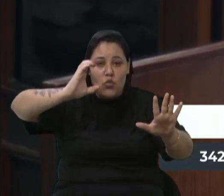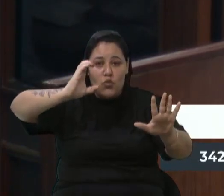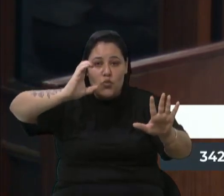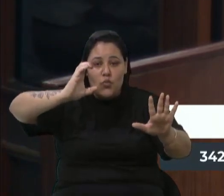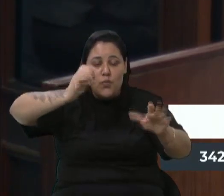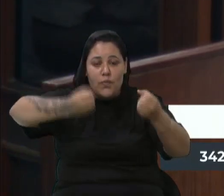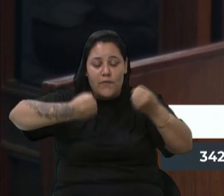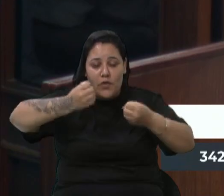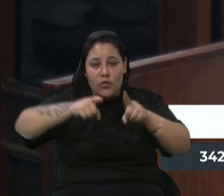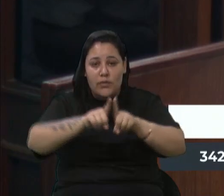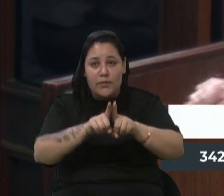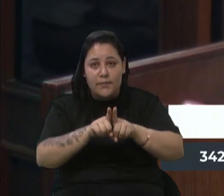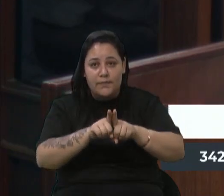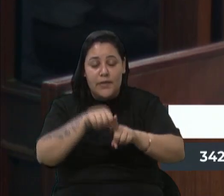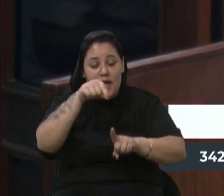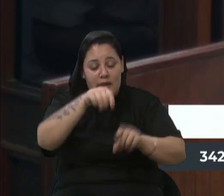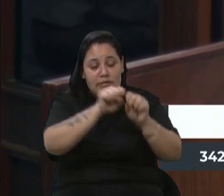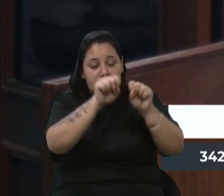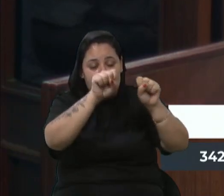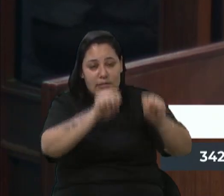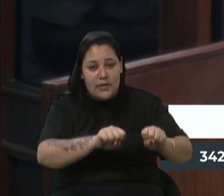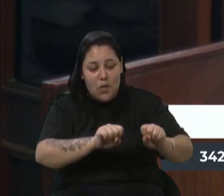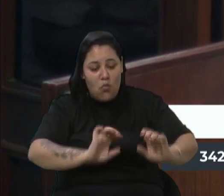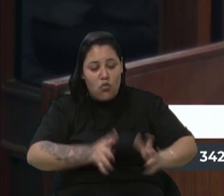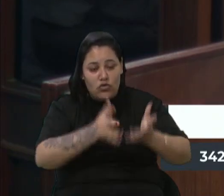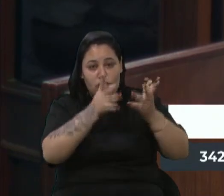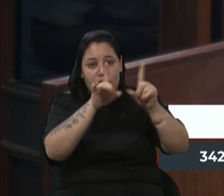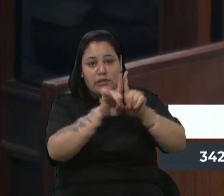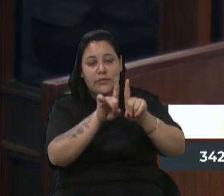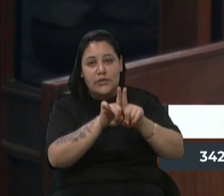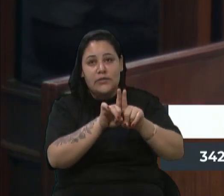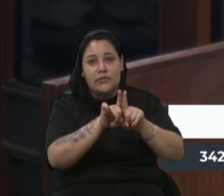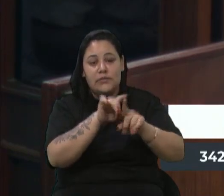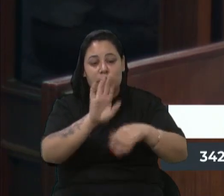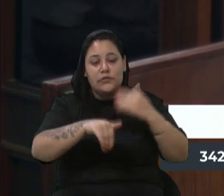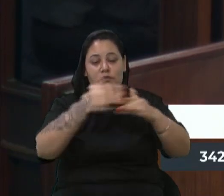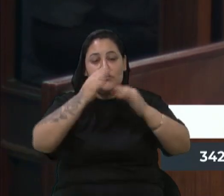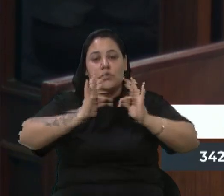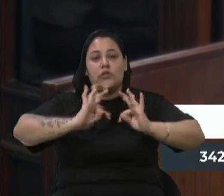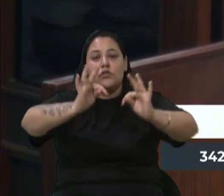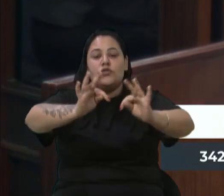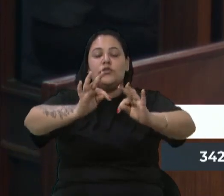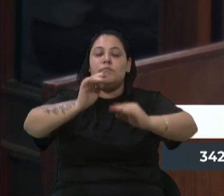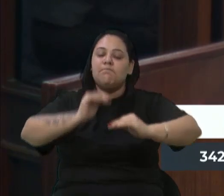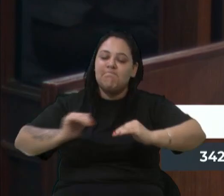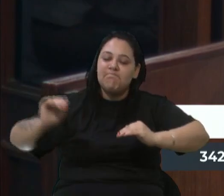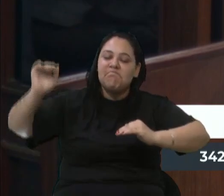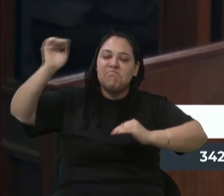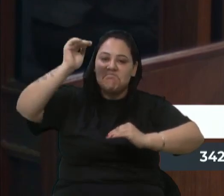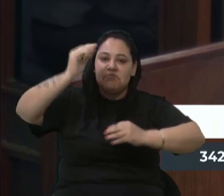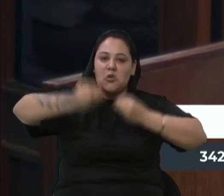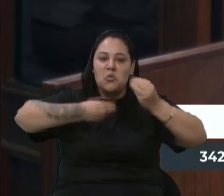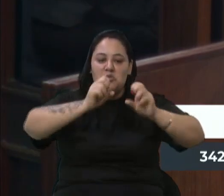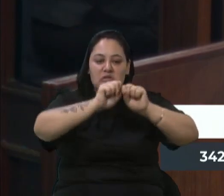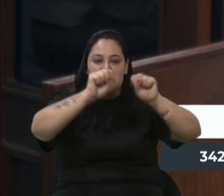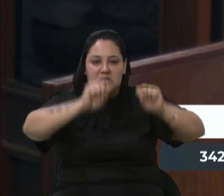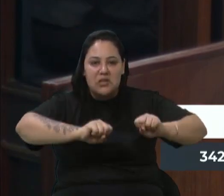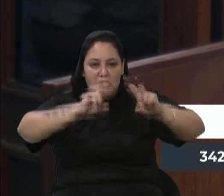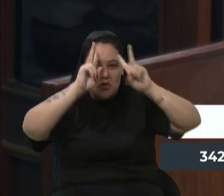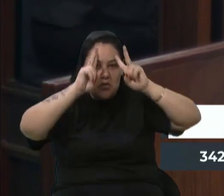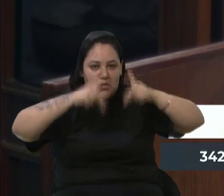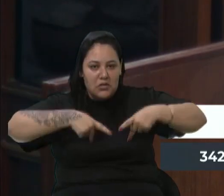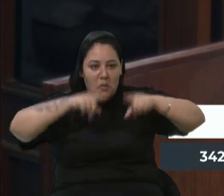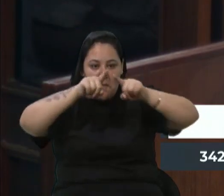sistema Free Flow incentiva a adoção e desenvolvimento de tecnologias avançadas, como o sistema de reconhecimento de